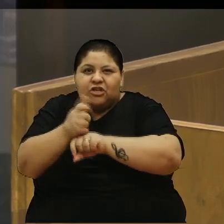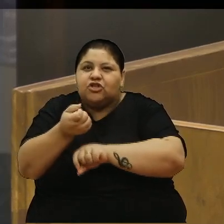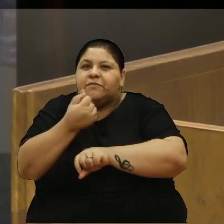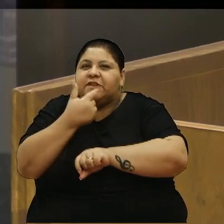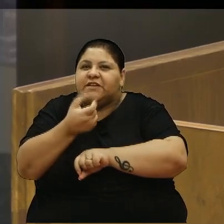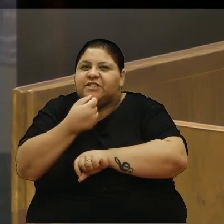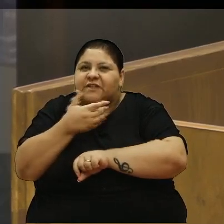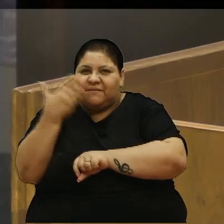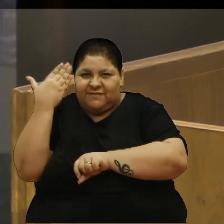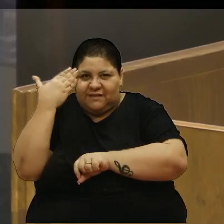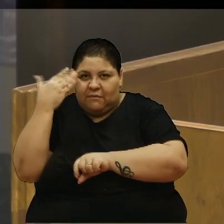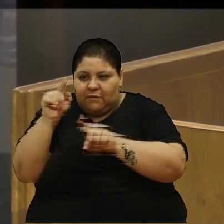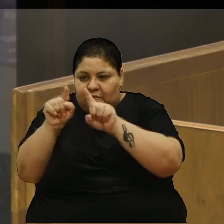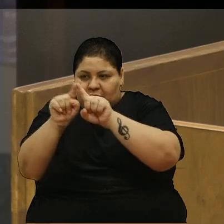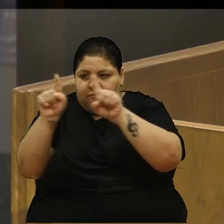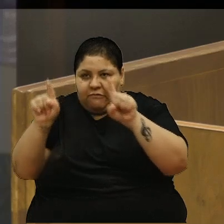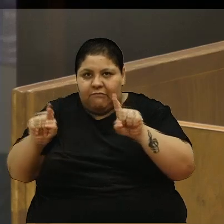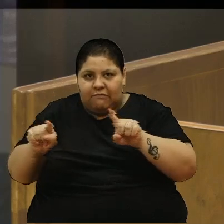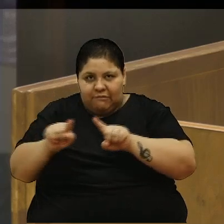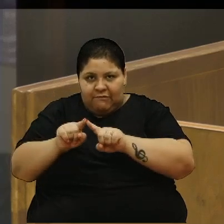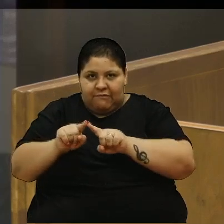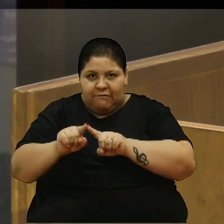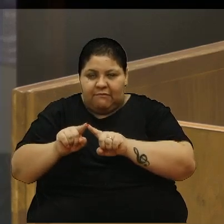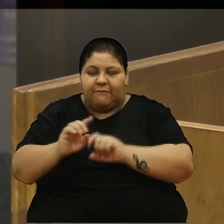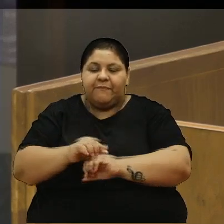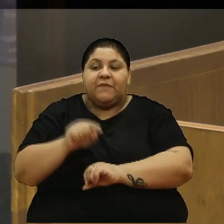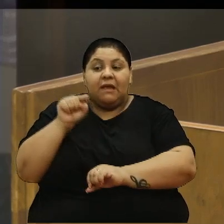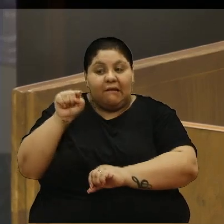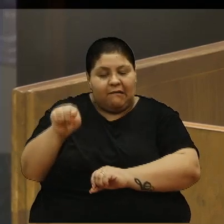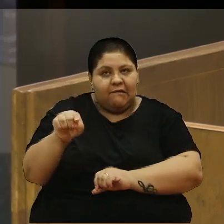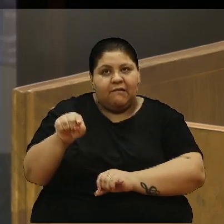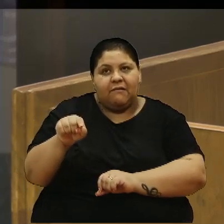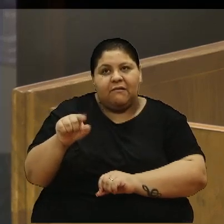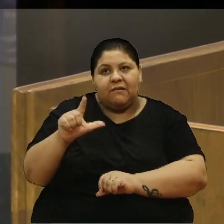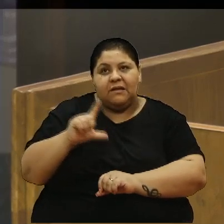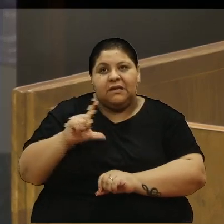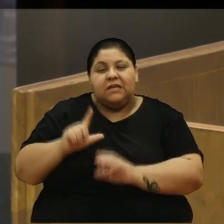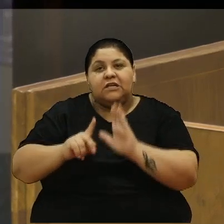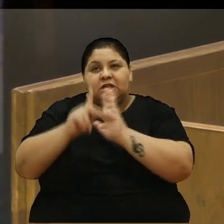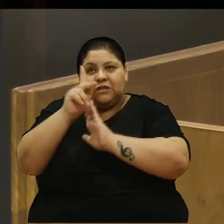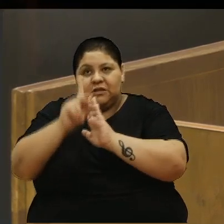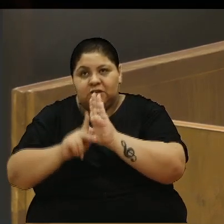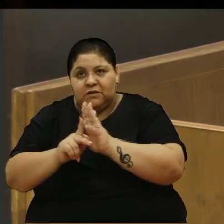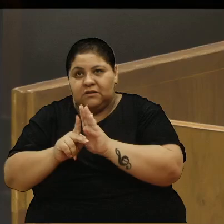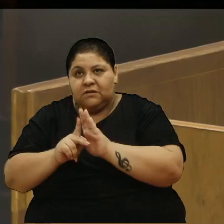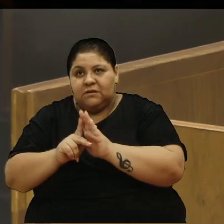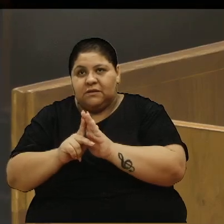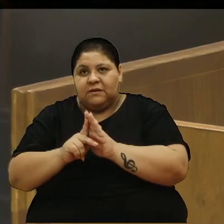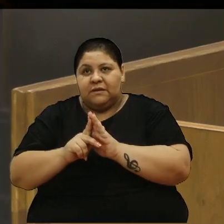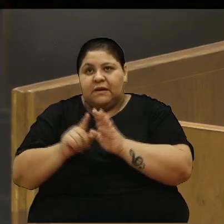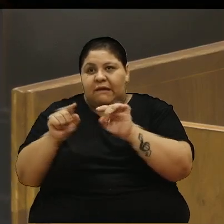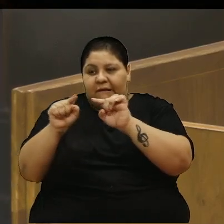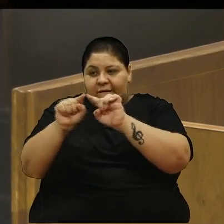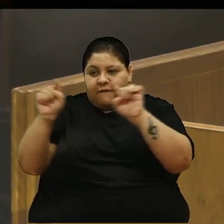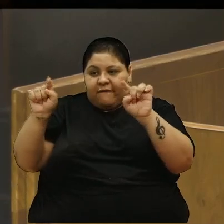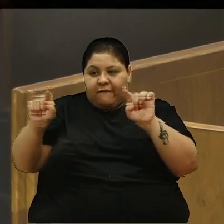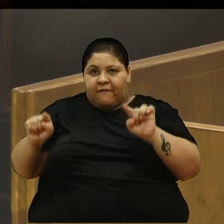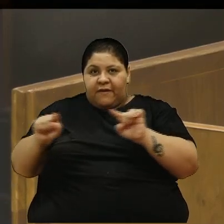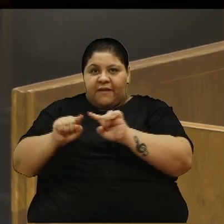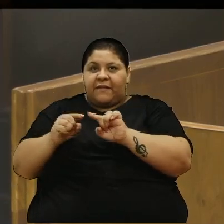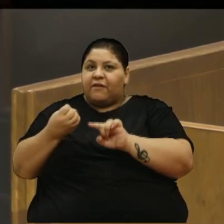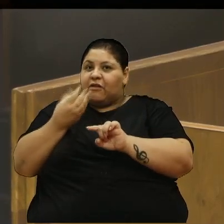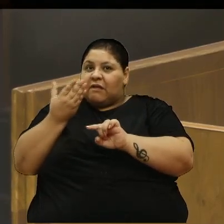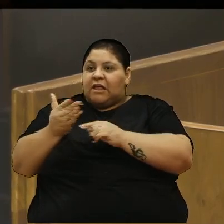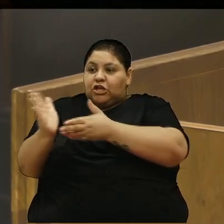essas cartelinhas de medicamento, eles acabam, tem um projeto também que é a Cartelinha do Bem, eles coletam todas